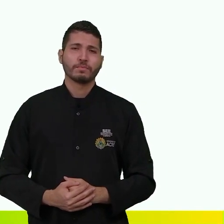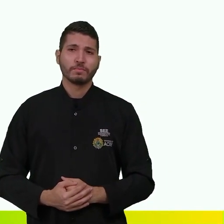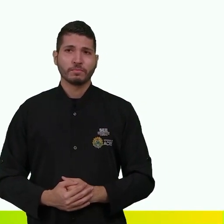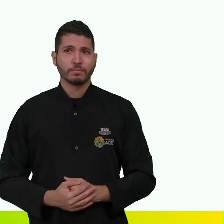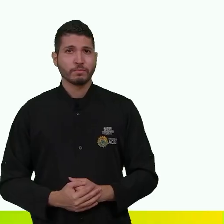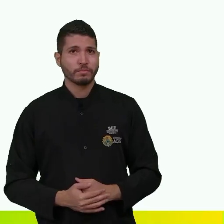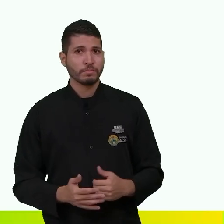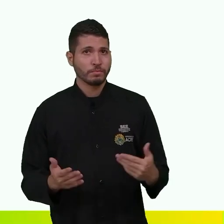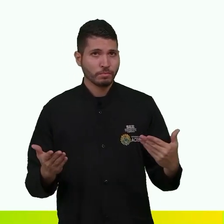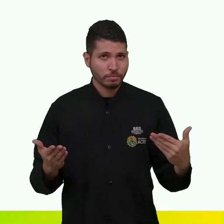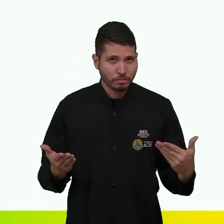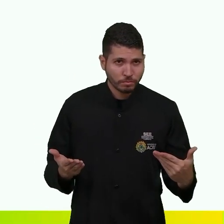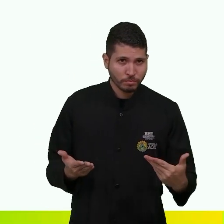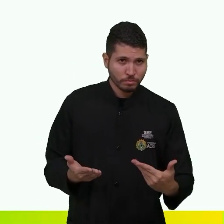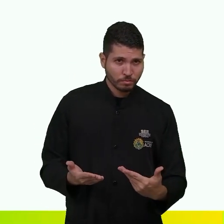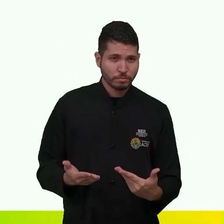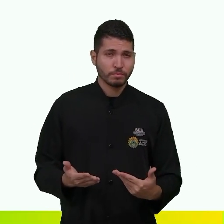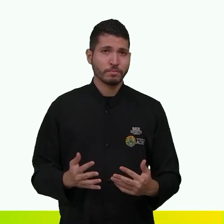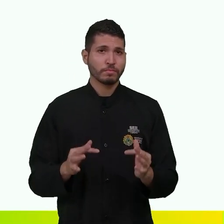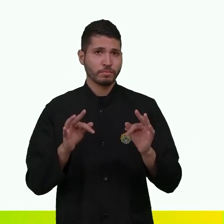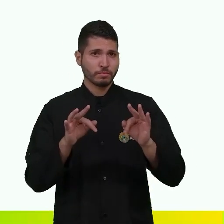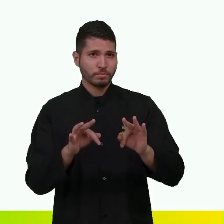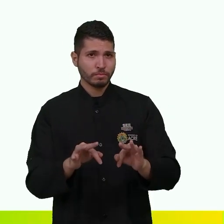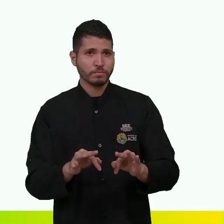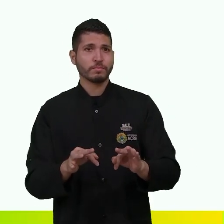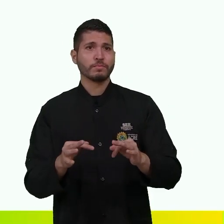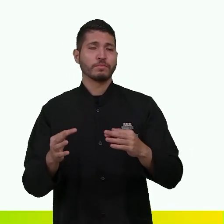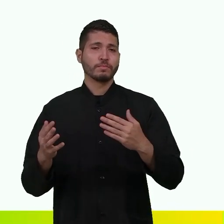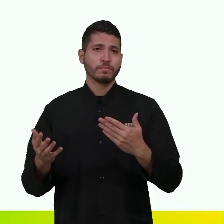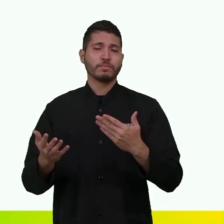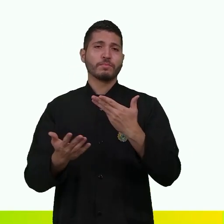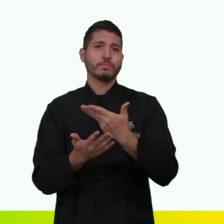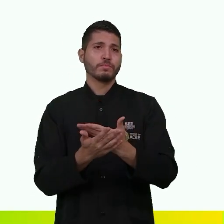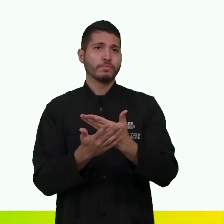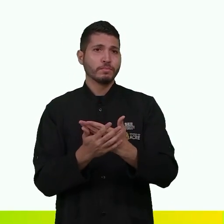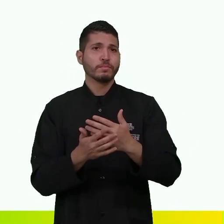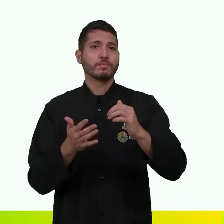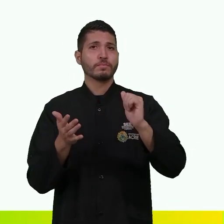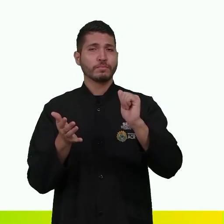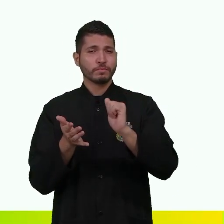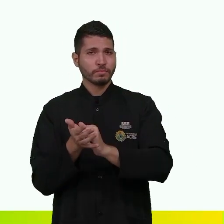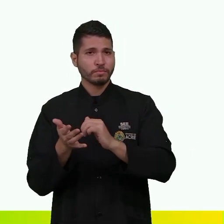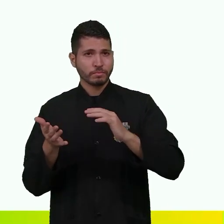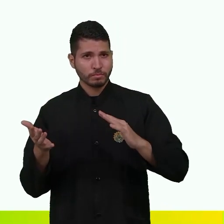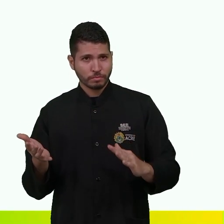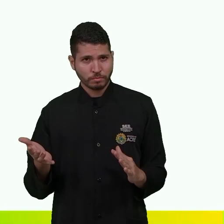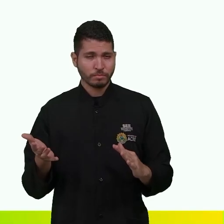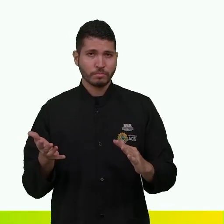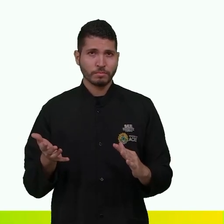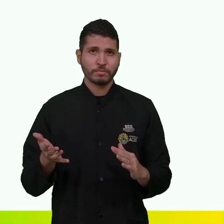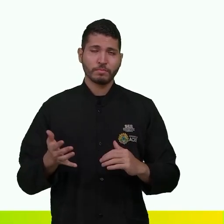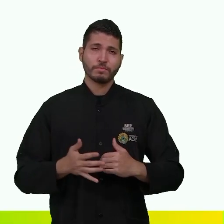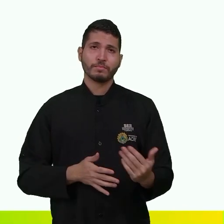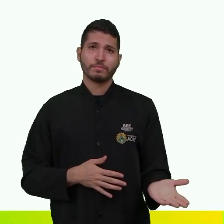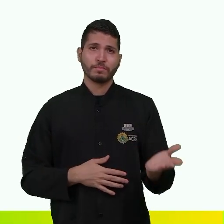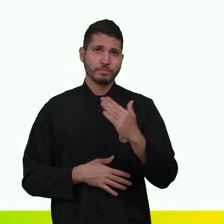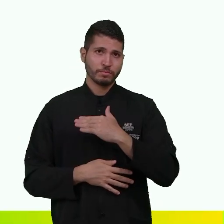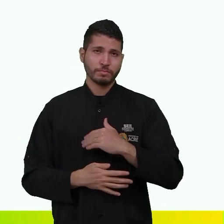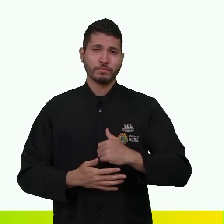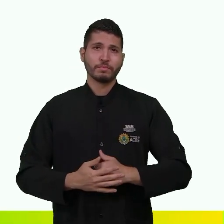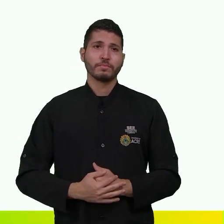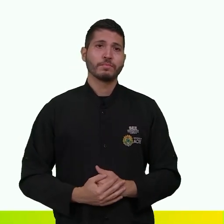Agora, para consolidar o nosso entendimento, eu te convido a resolver aqui essa atividade. Vem comigo, olha só,